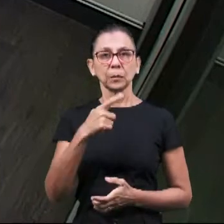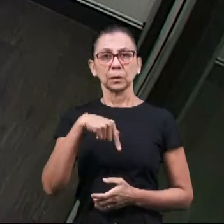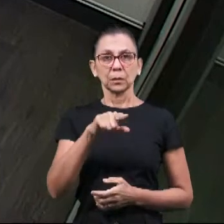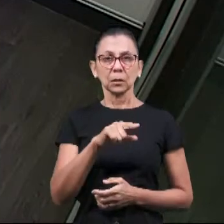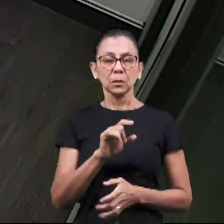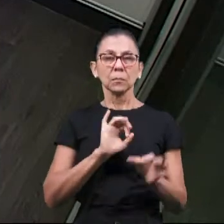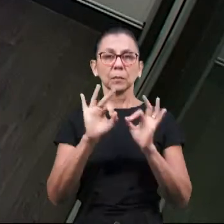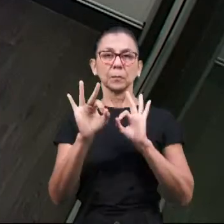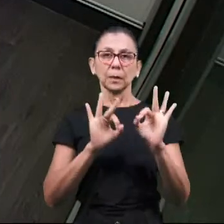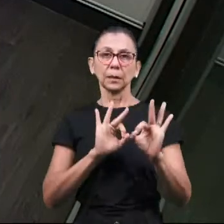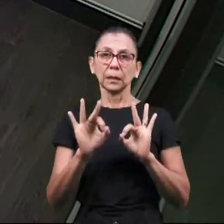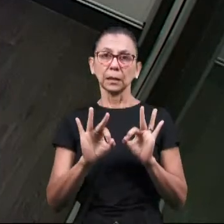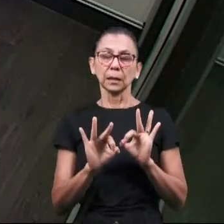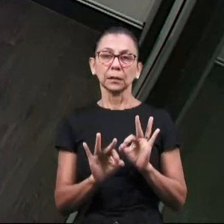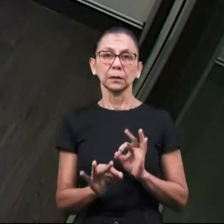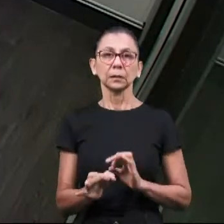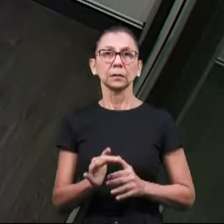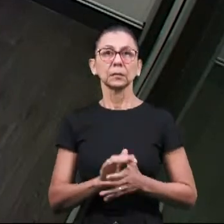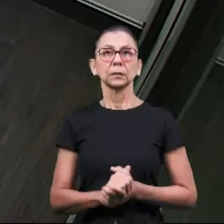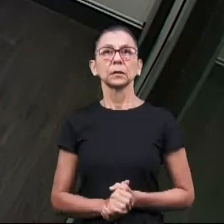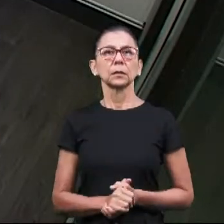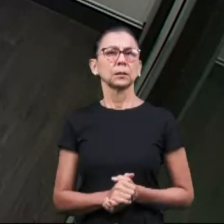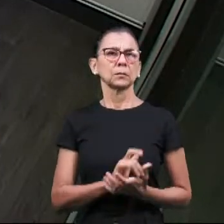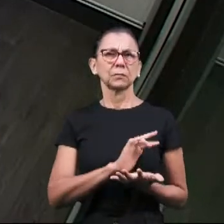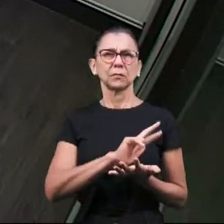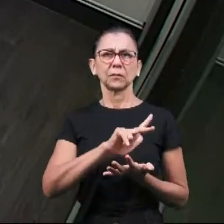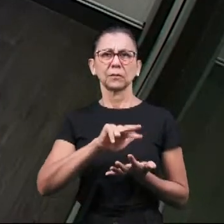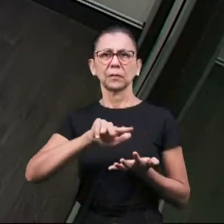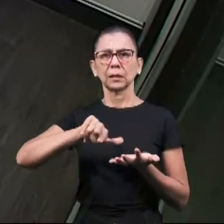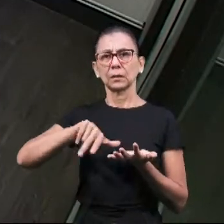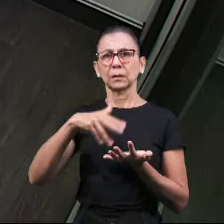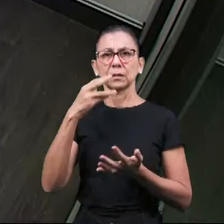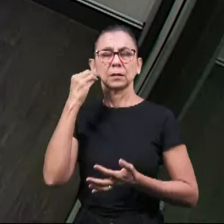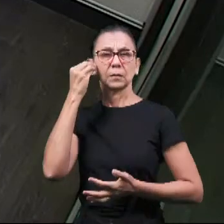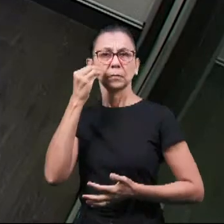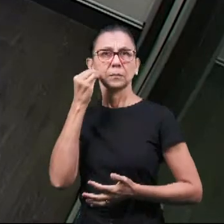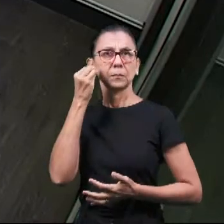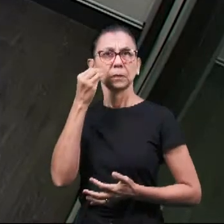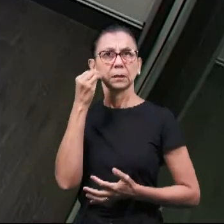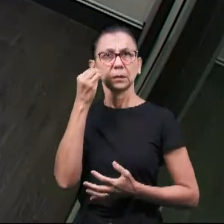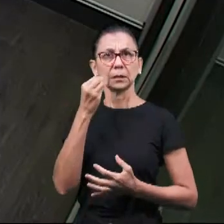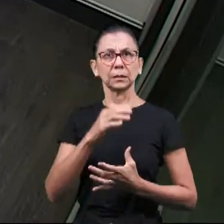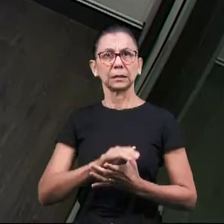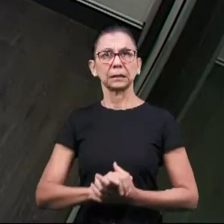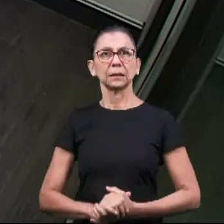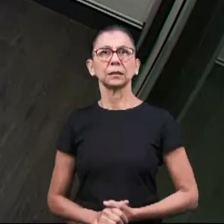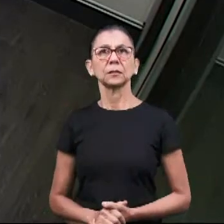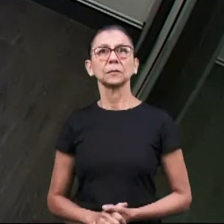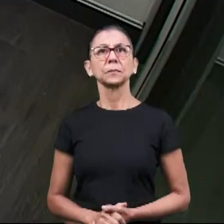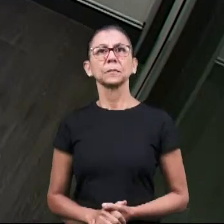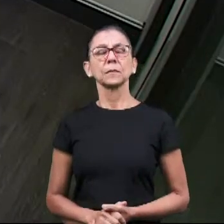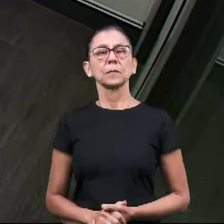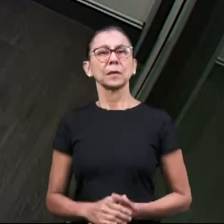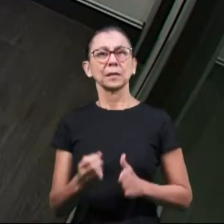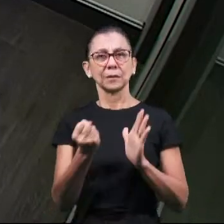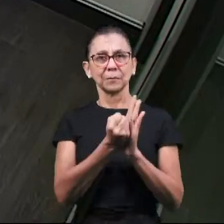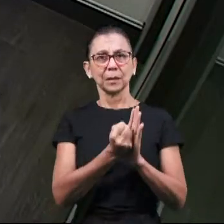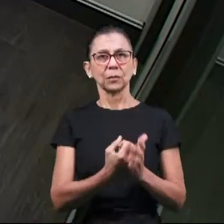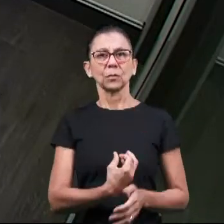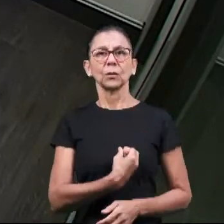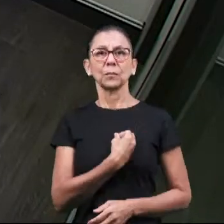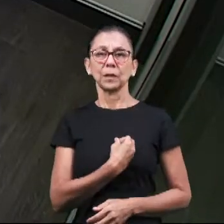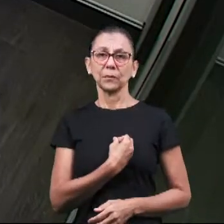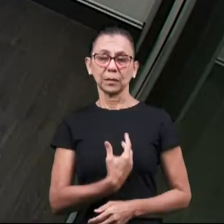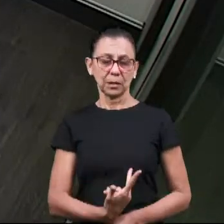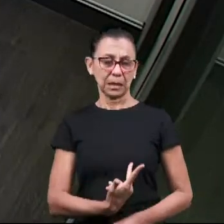eu vivi essa experiência. Dentre as muitas outras experiências ao longo da vida, essa foi uma das, a mais recente que marcou, né? O Senhor disse